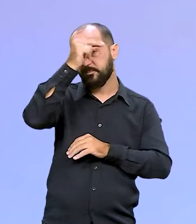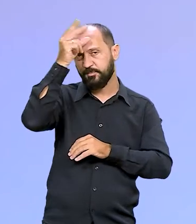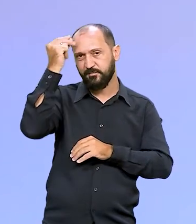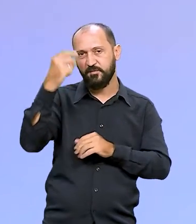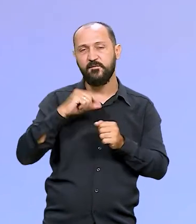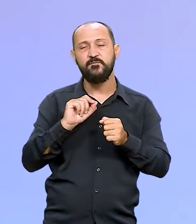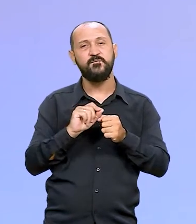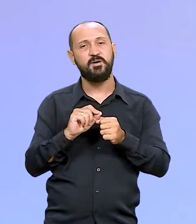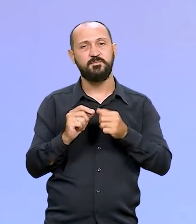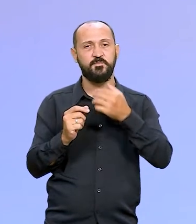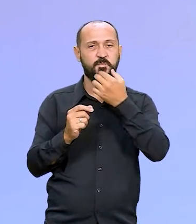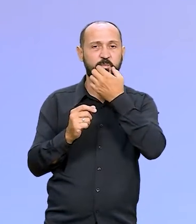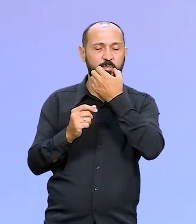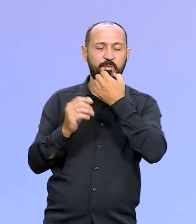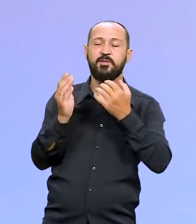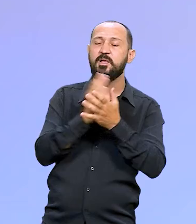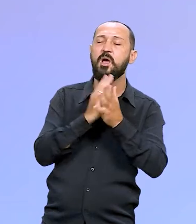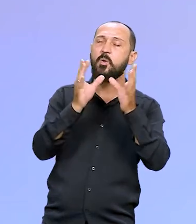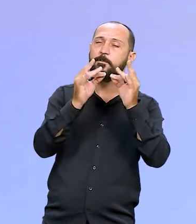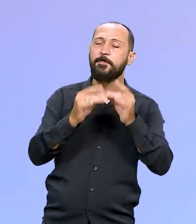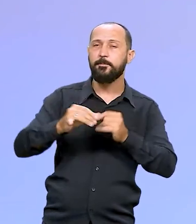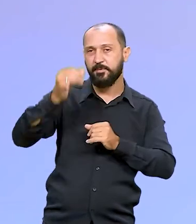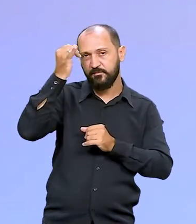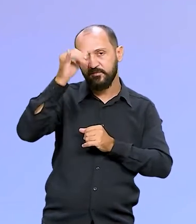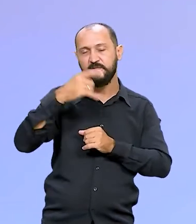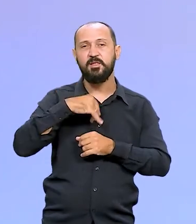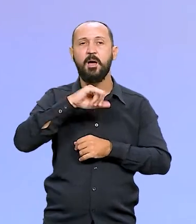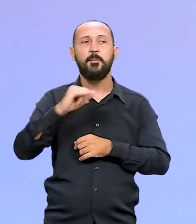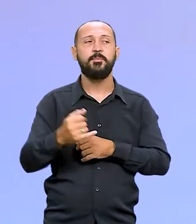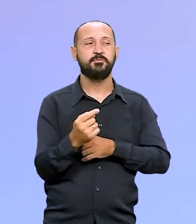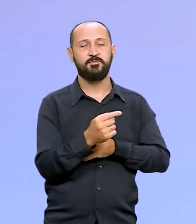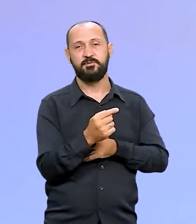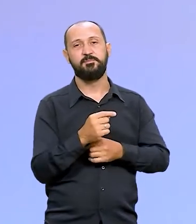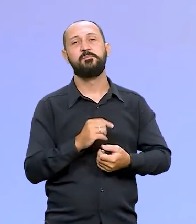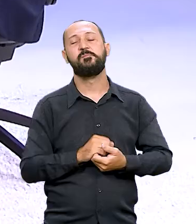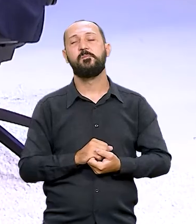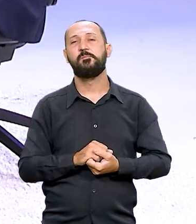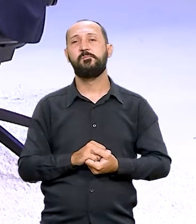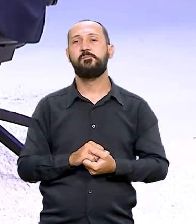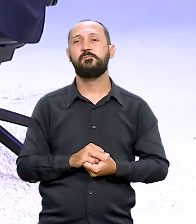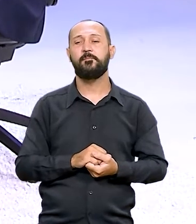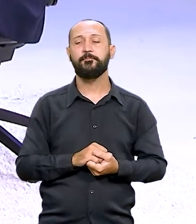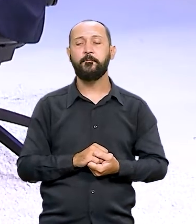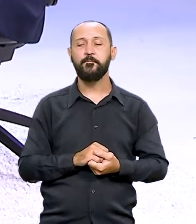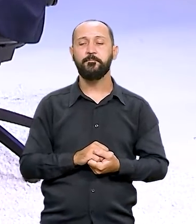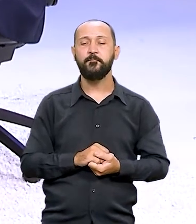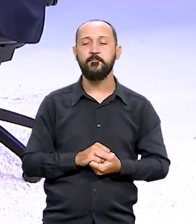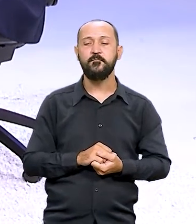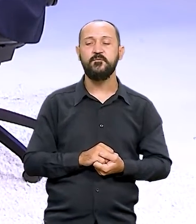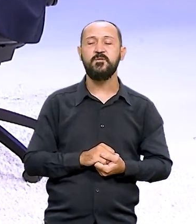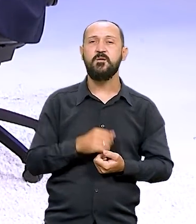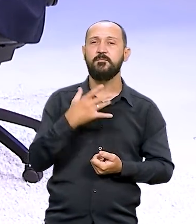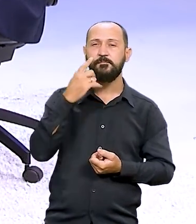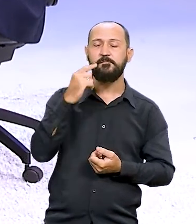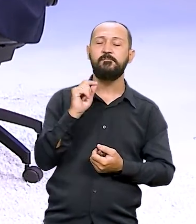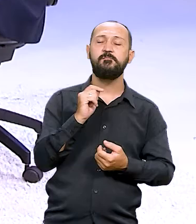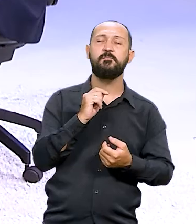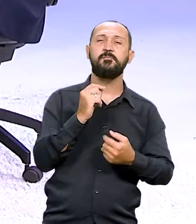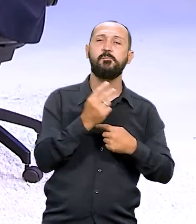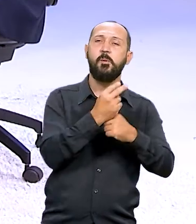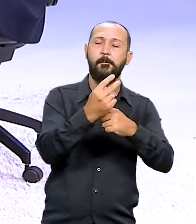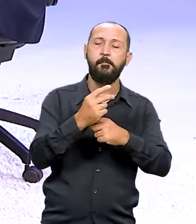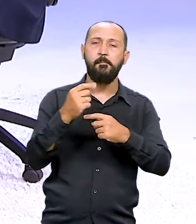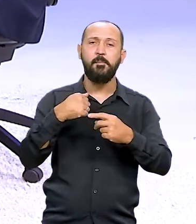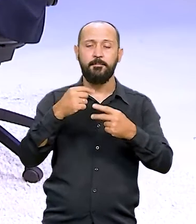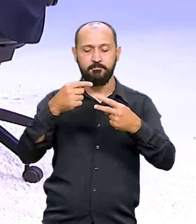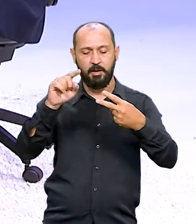prefeitura ou o órgão competente colocou. Oficial. Então, tem alguns gatilhos para evitar um abuso do fiduciário. Exato. E a gente está falando sobre mais de uma